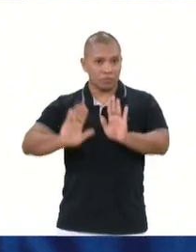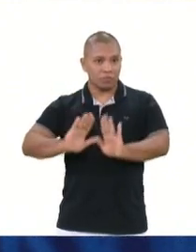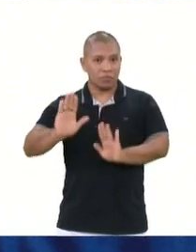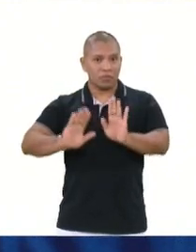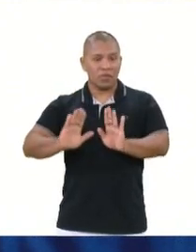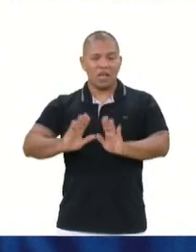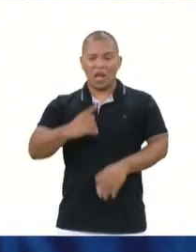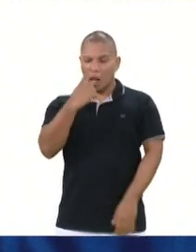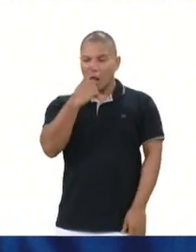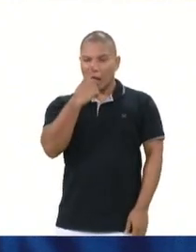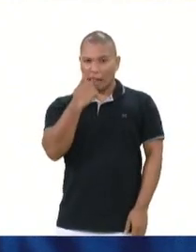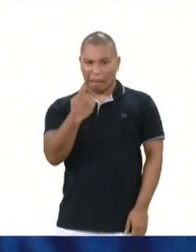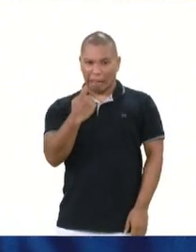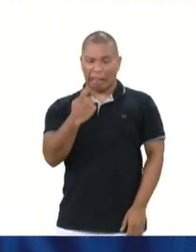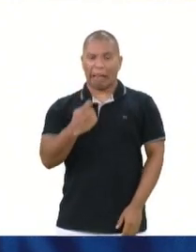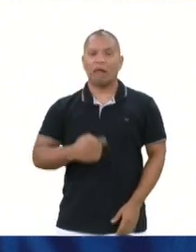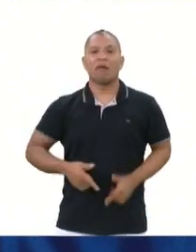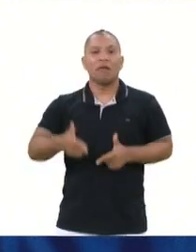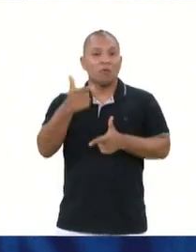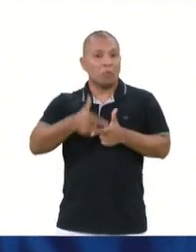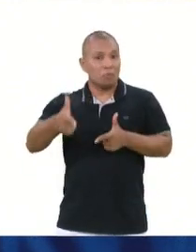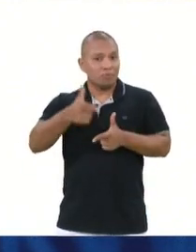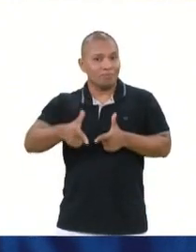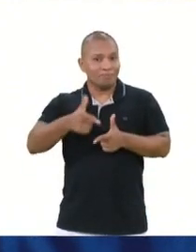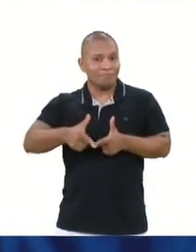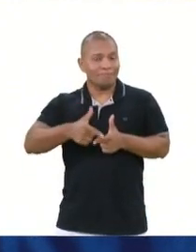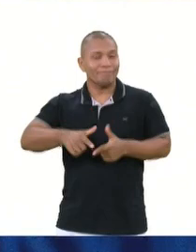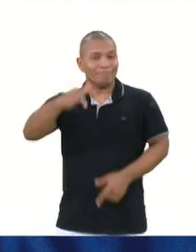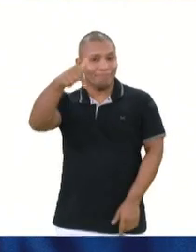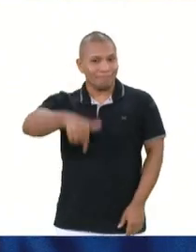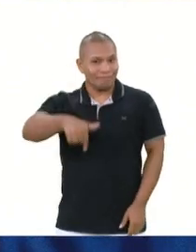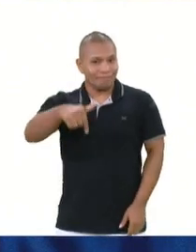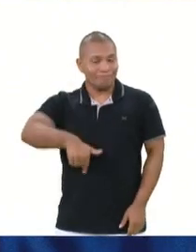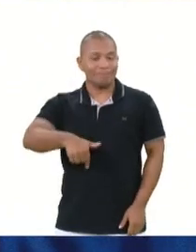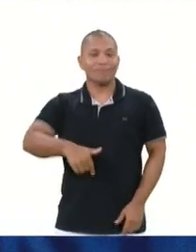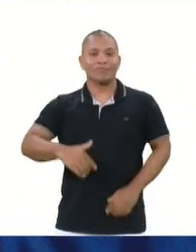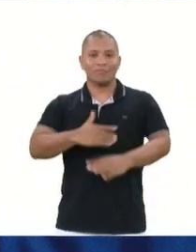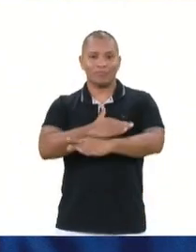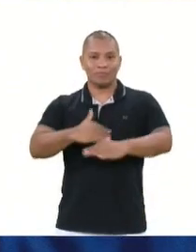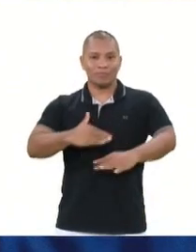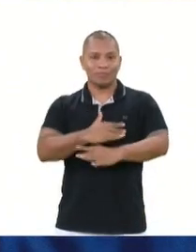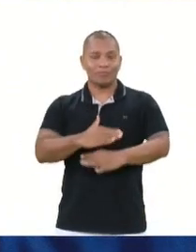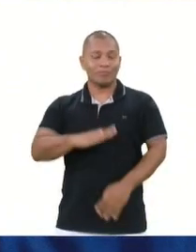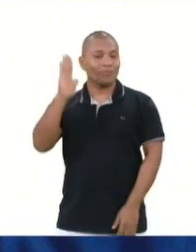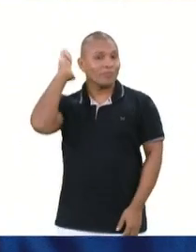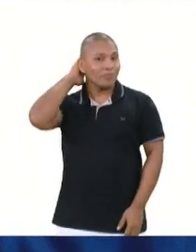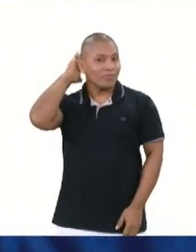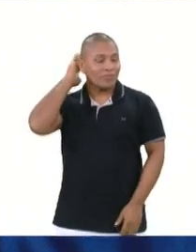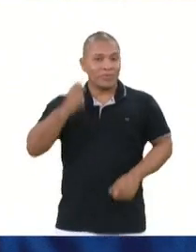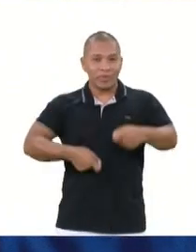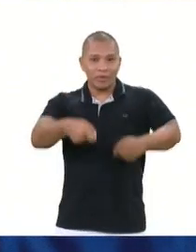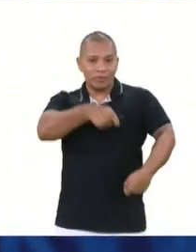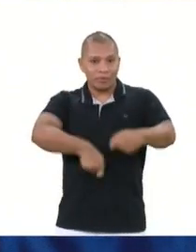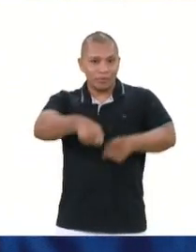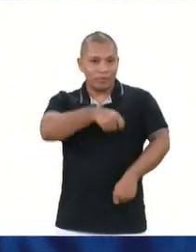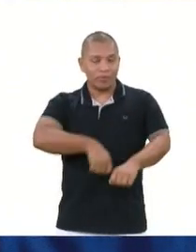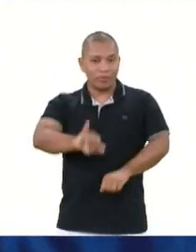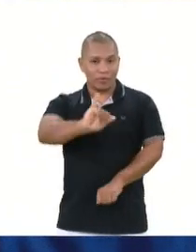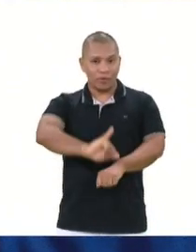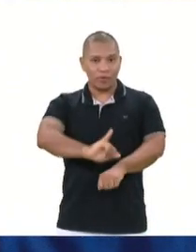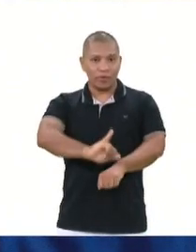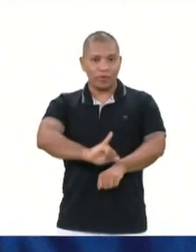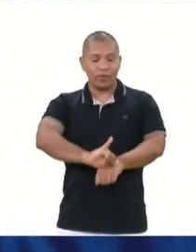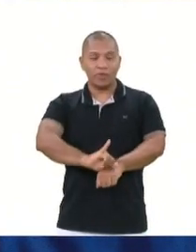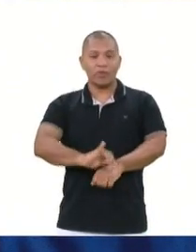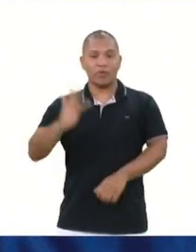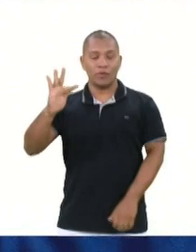lixo é um dos mais graves problemas a ser enfrentado pela próxima administração da capital em 2021. O